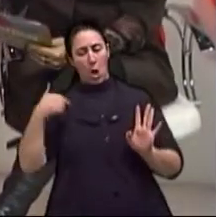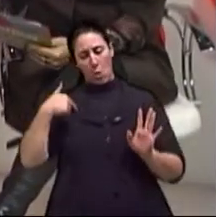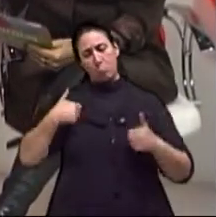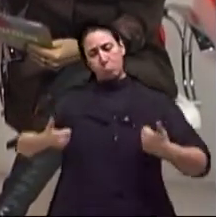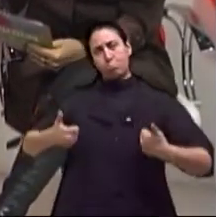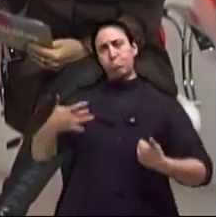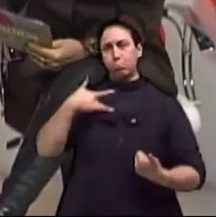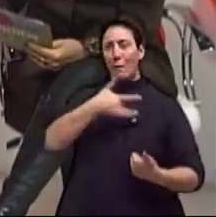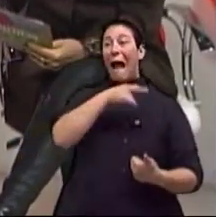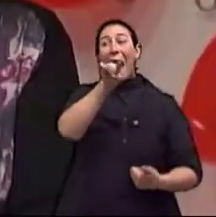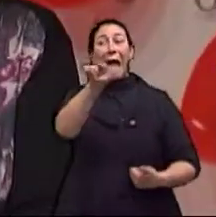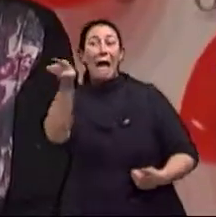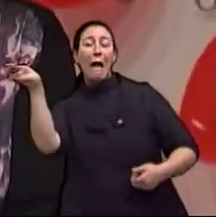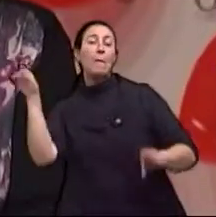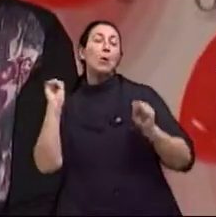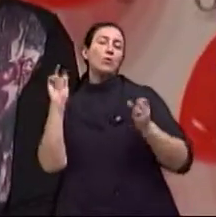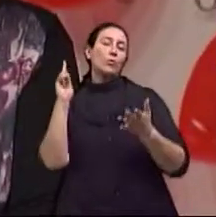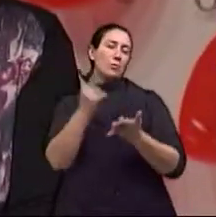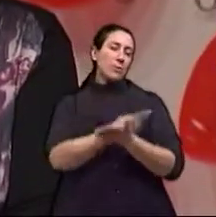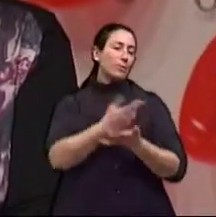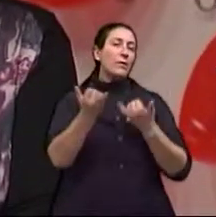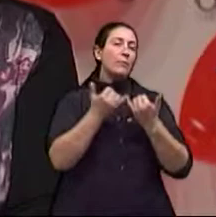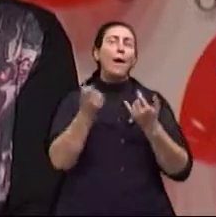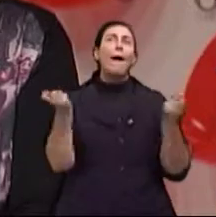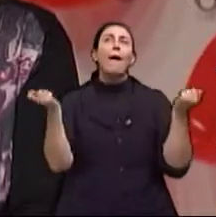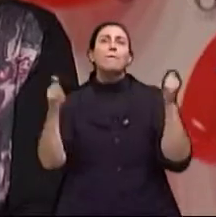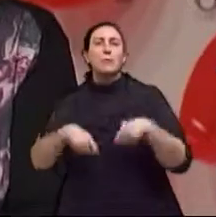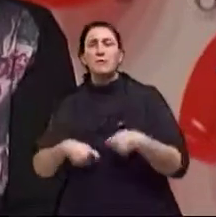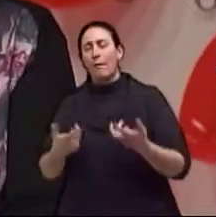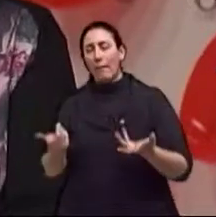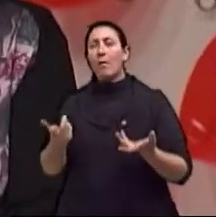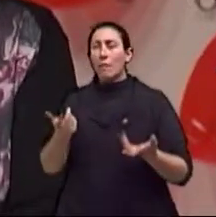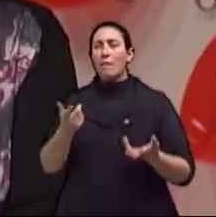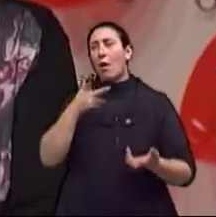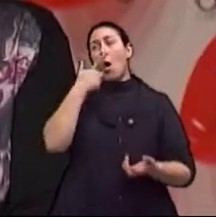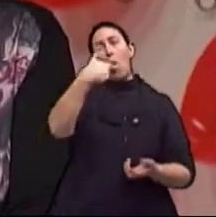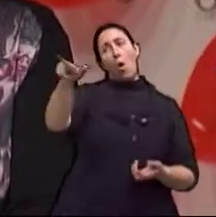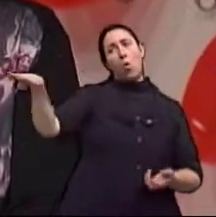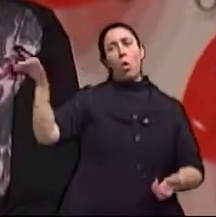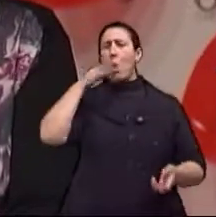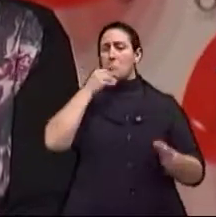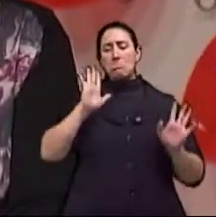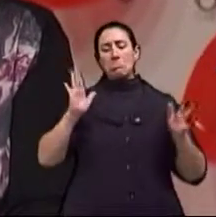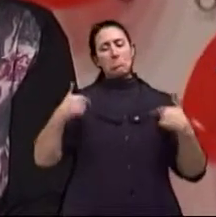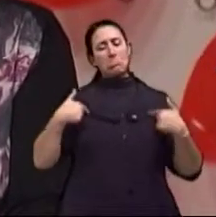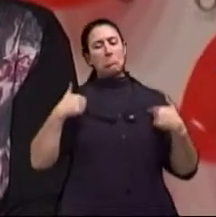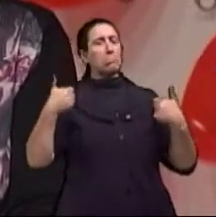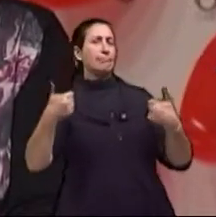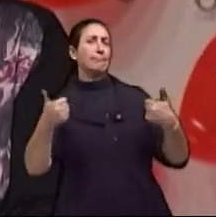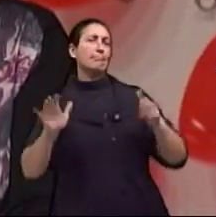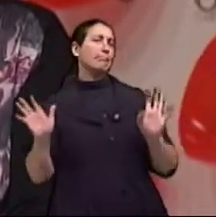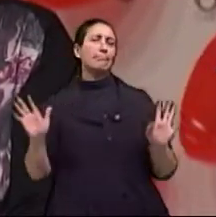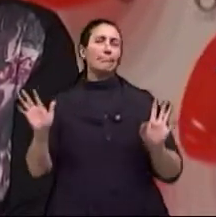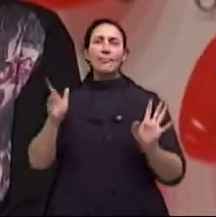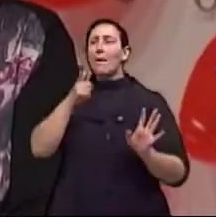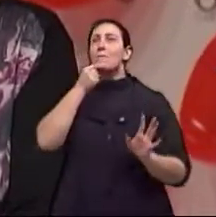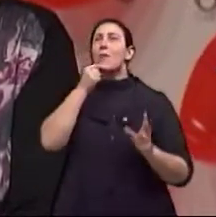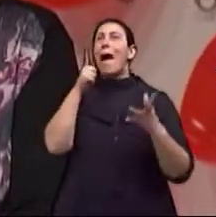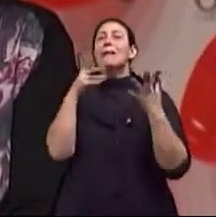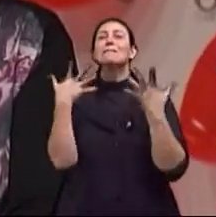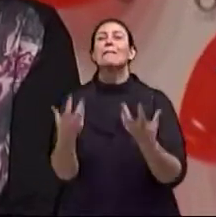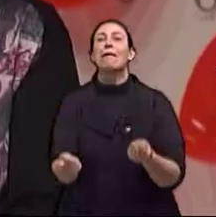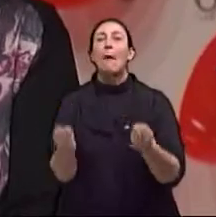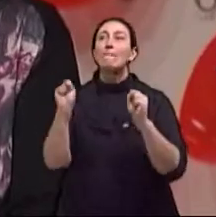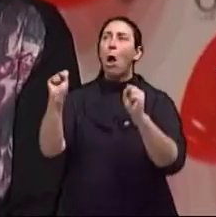isso então em capacitações que podem vir a acontecer com os outros homens né como se com eles isso não pudesse vir a